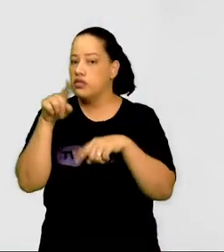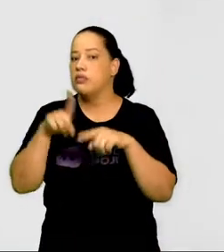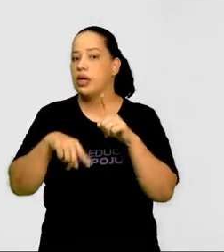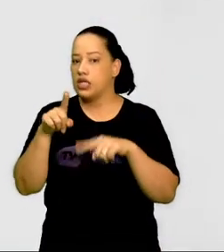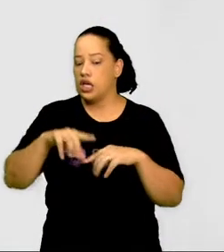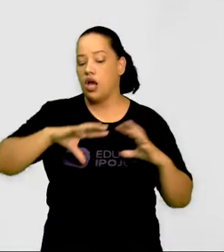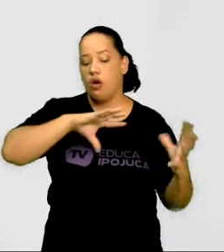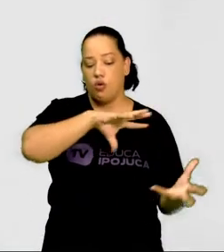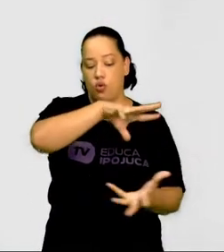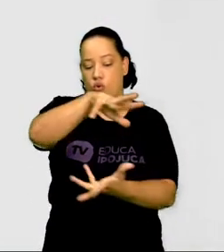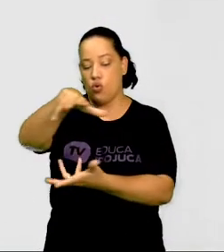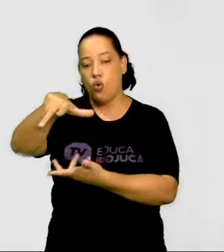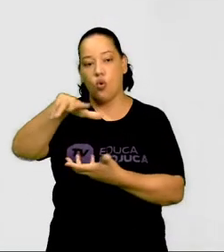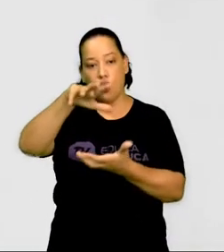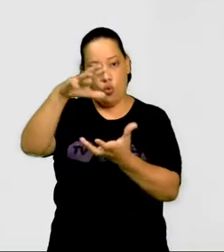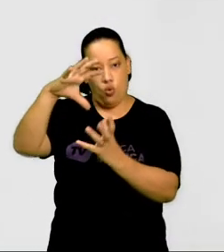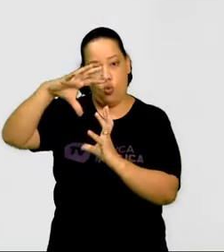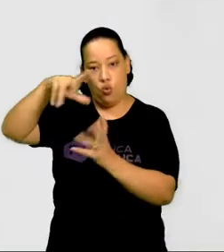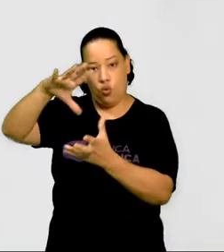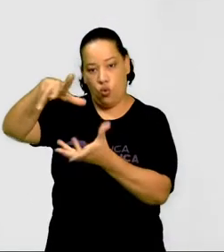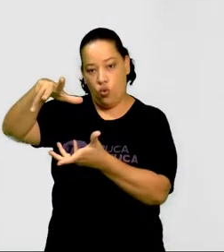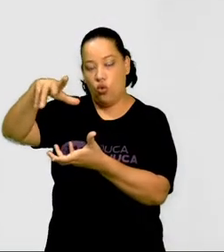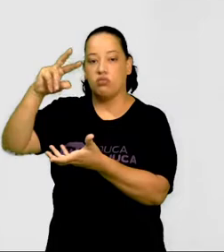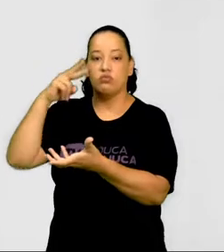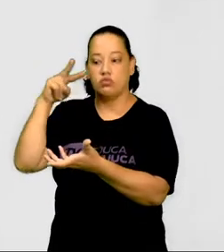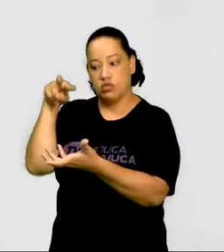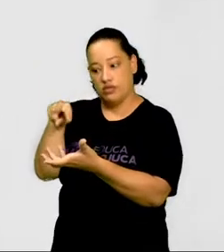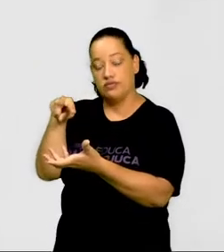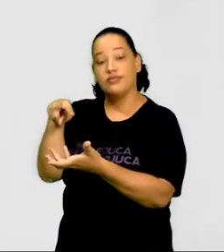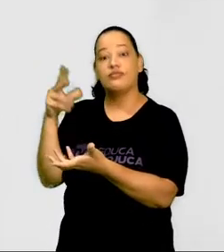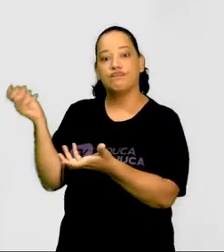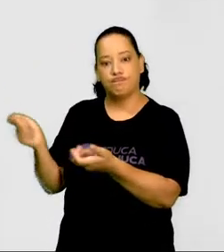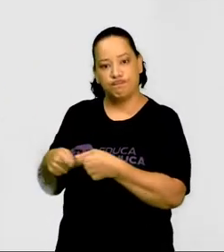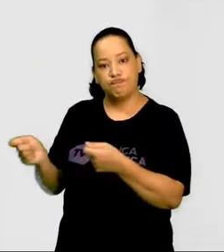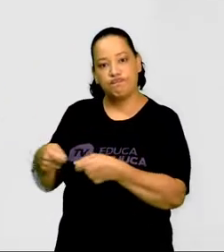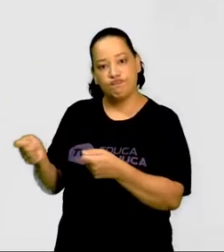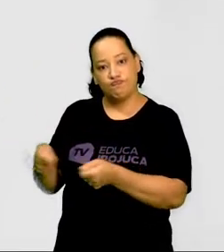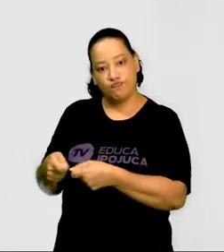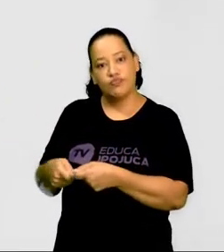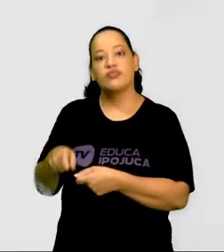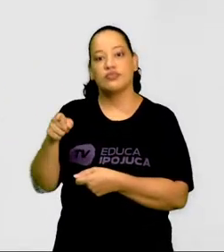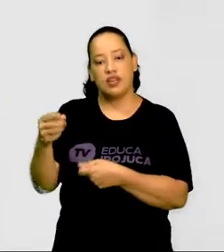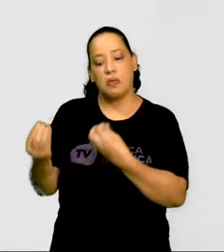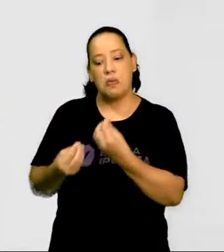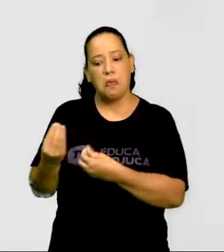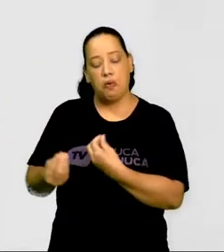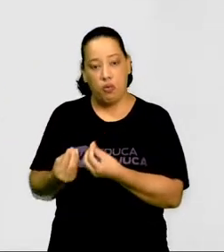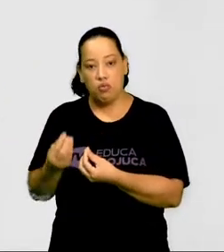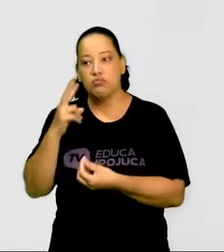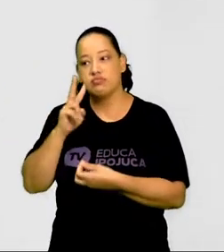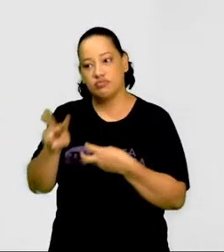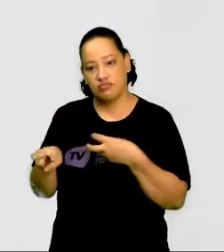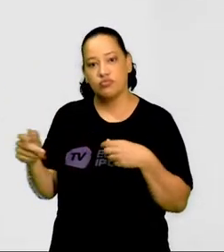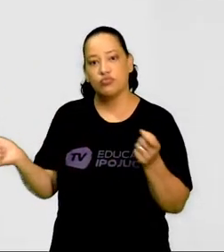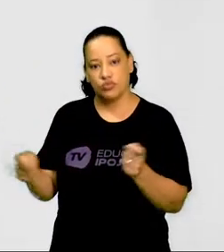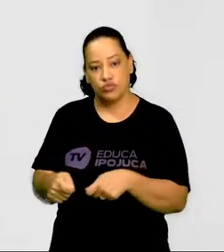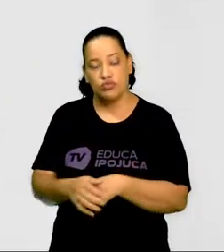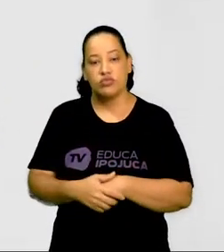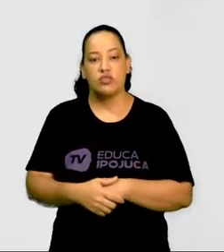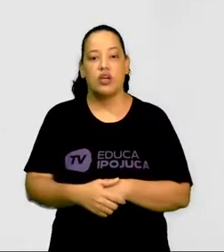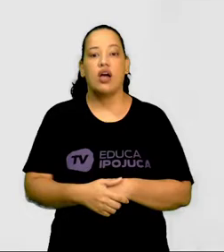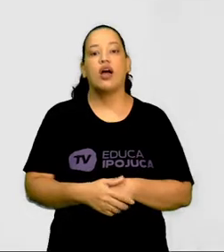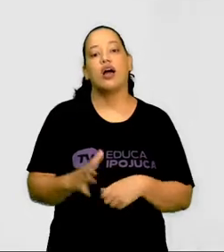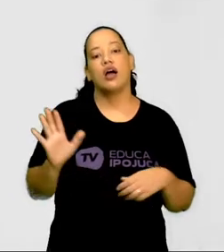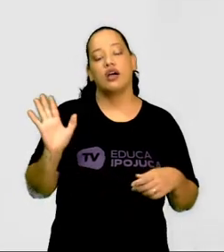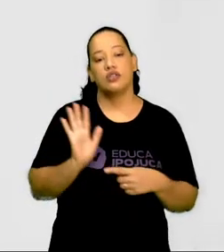o nosso globo terrestre, para que a gente entenda a composição do nosso planeta. E aí eu trago essa visualização para vocês